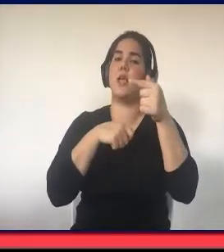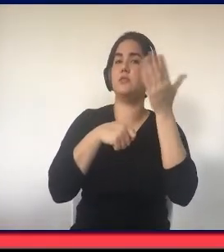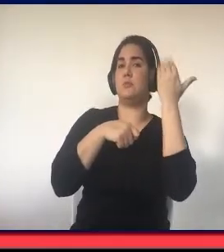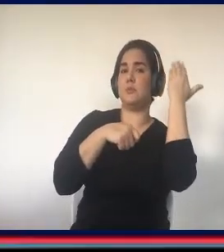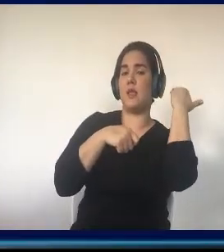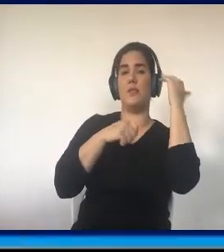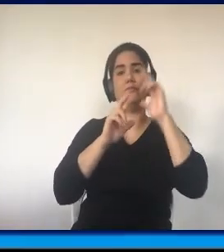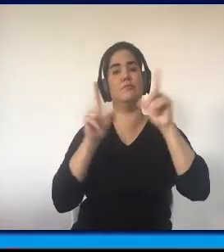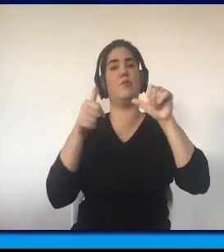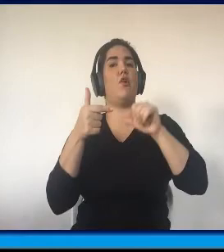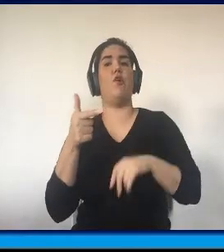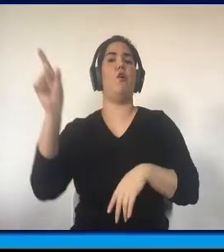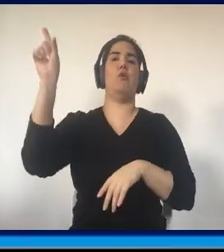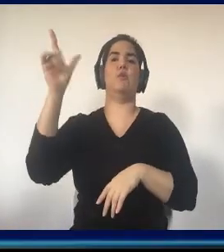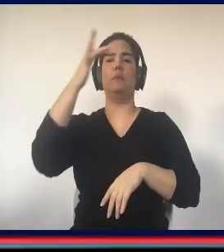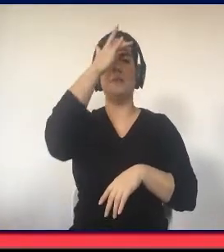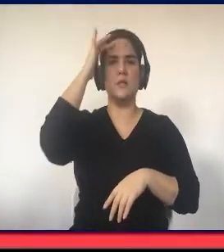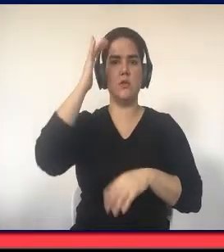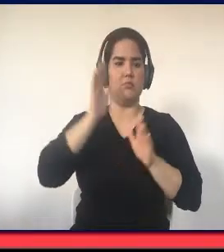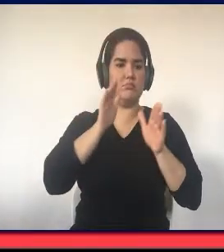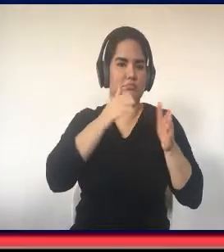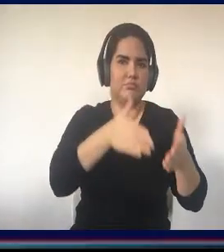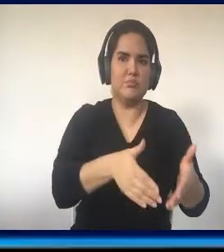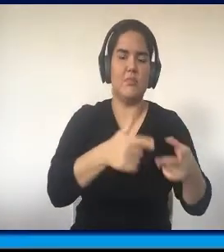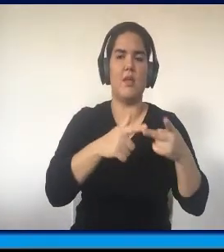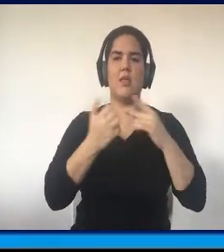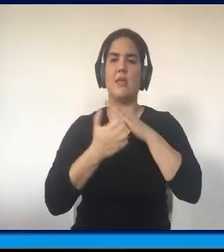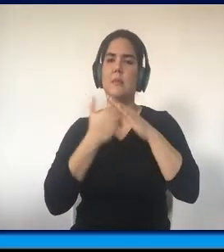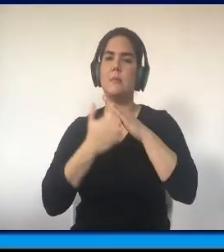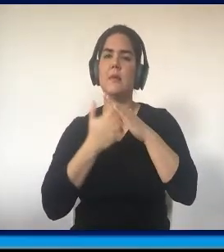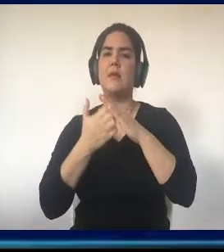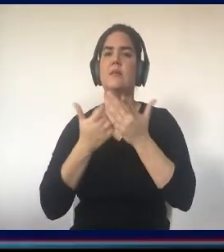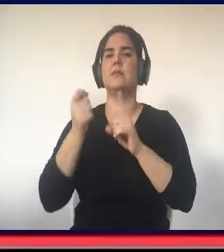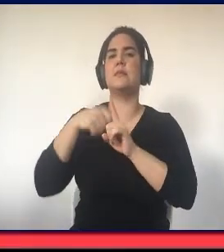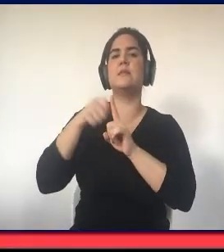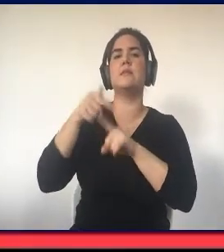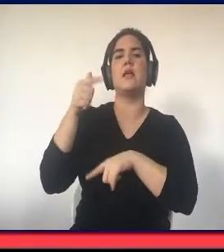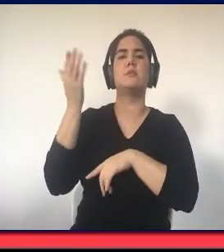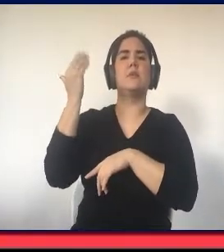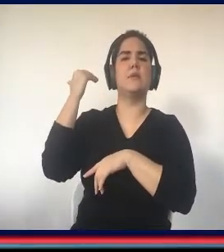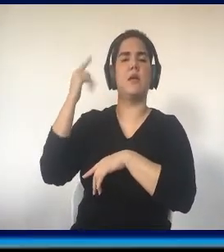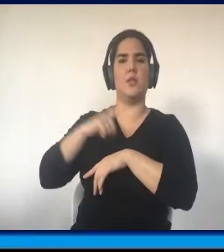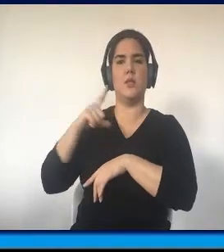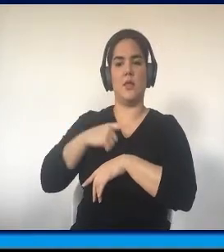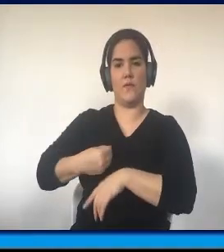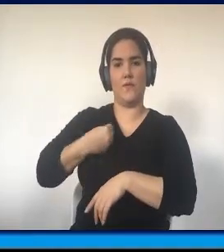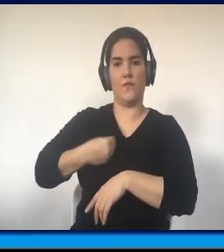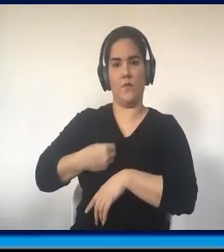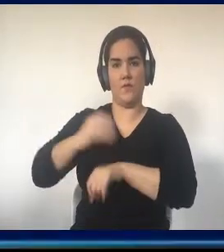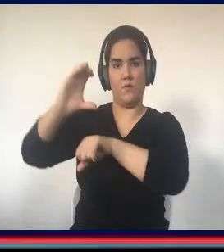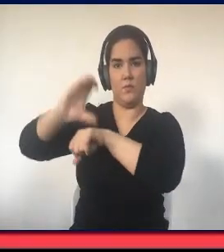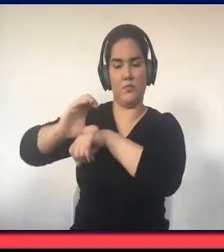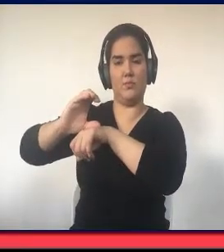eram engajados, as empresas não estavam presentes de forma online. Elas tinham